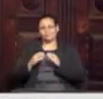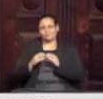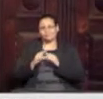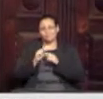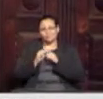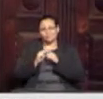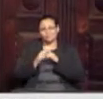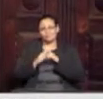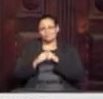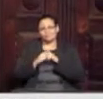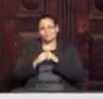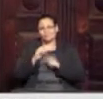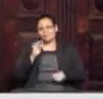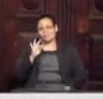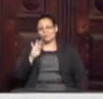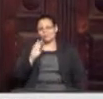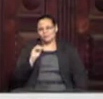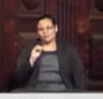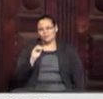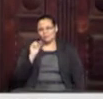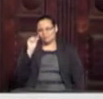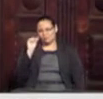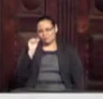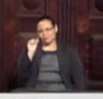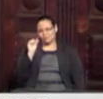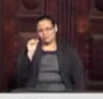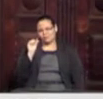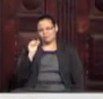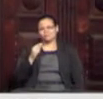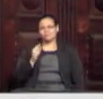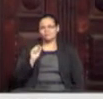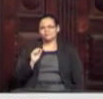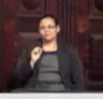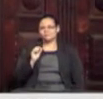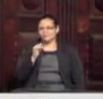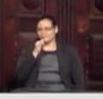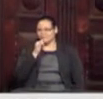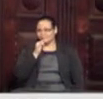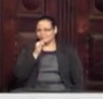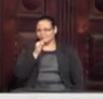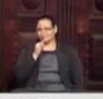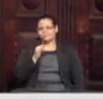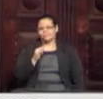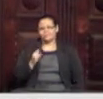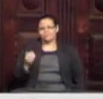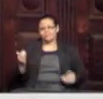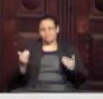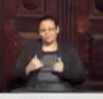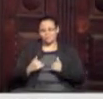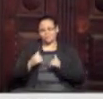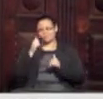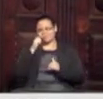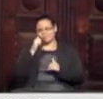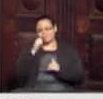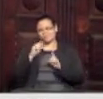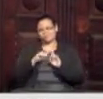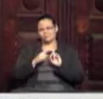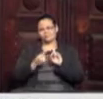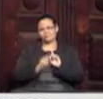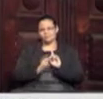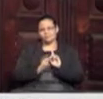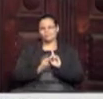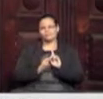é isso aqui trago em minhas mãos essa